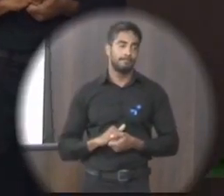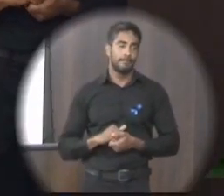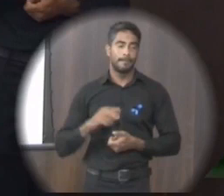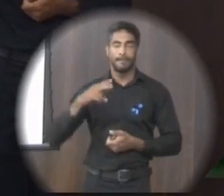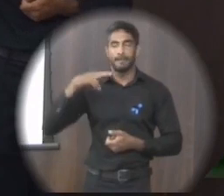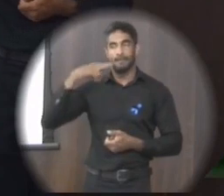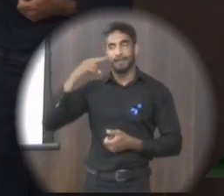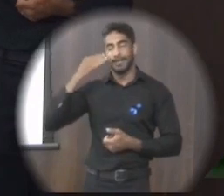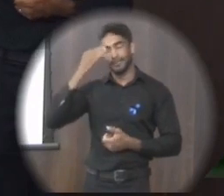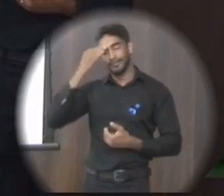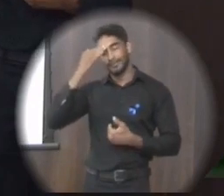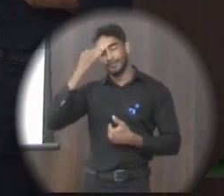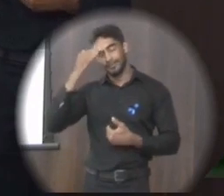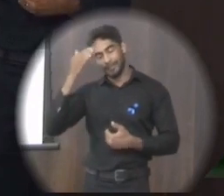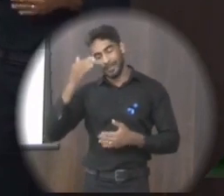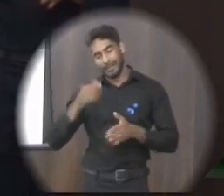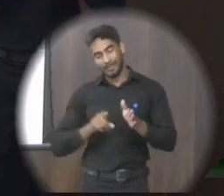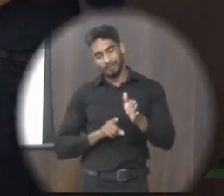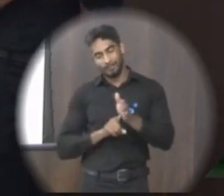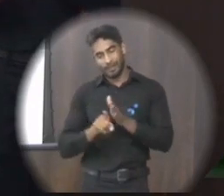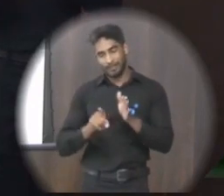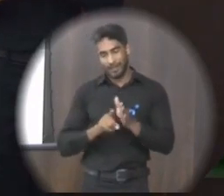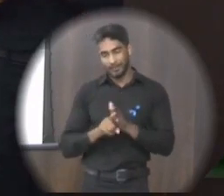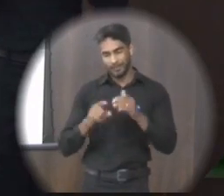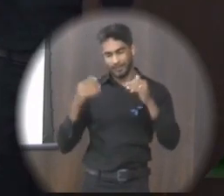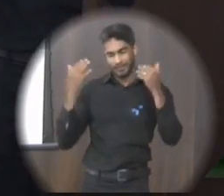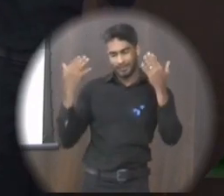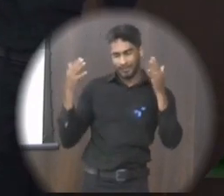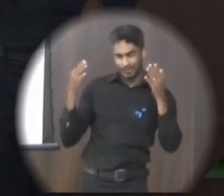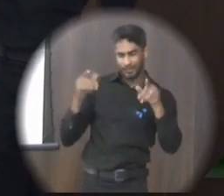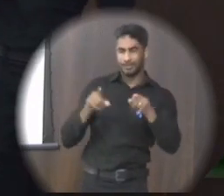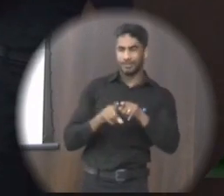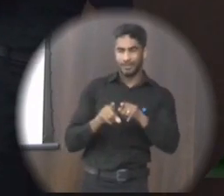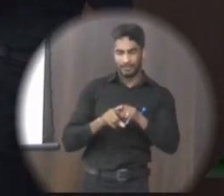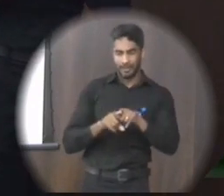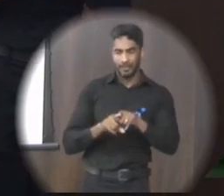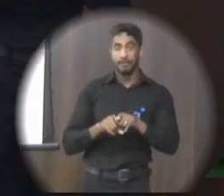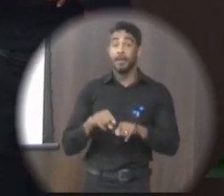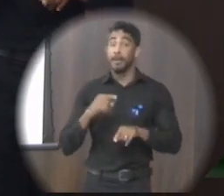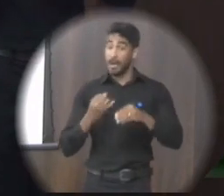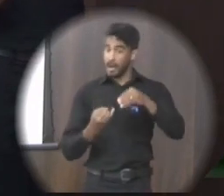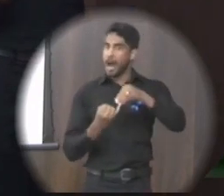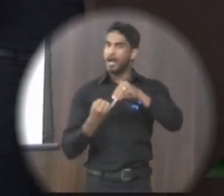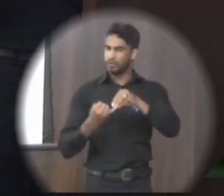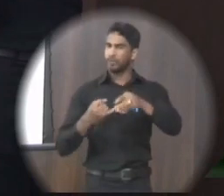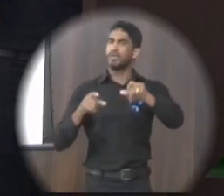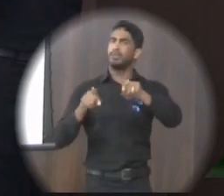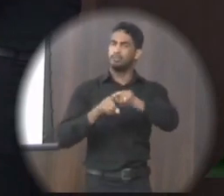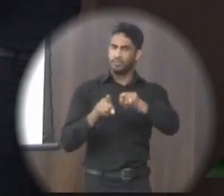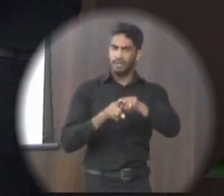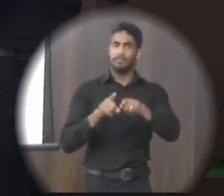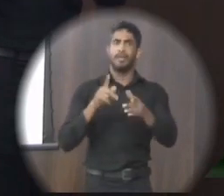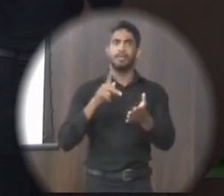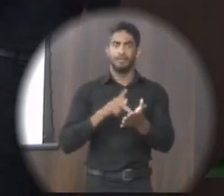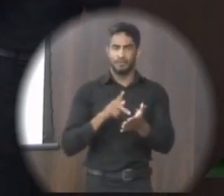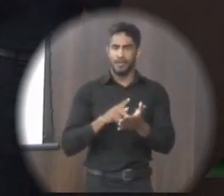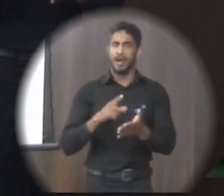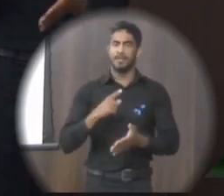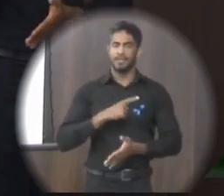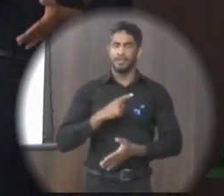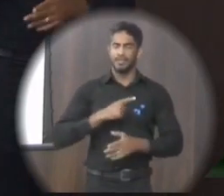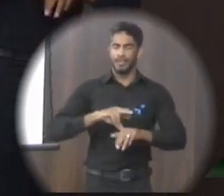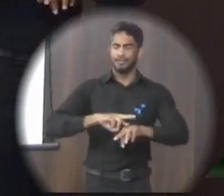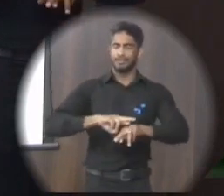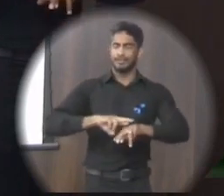Vereador, obrigado pela pergunta, pelos elogios. Nossa, a instituição também. Realmente, a gente já esteve em